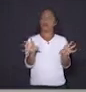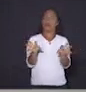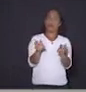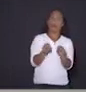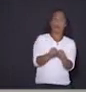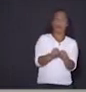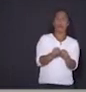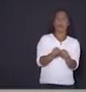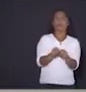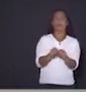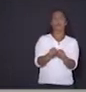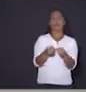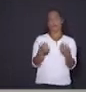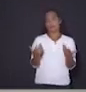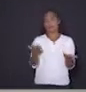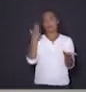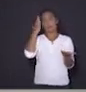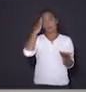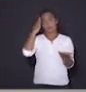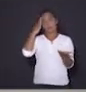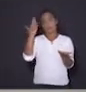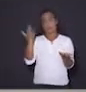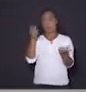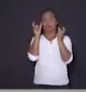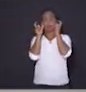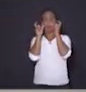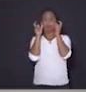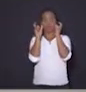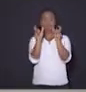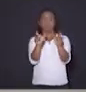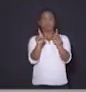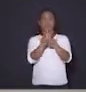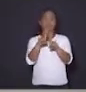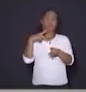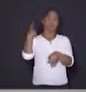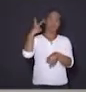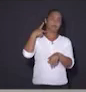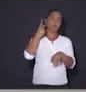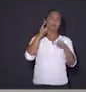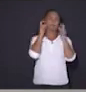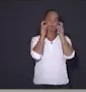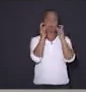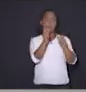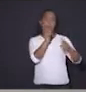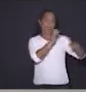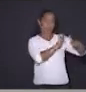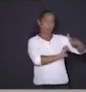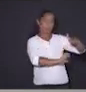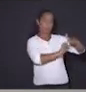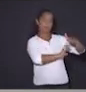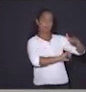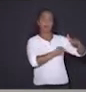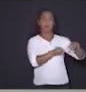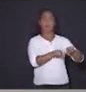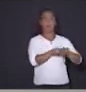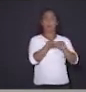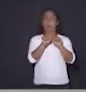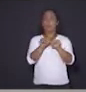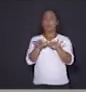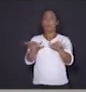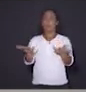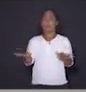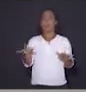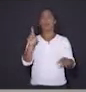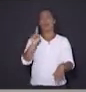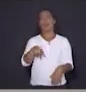seus algoritmos não é à toa é a partir dos interesses comerciais e por cinco dessas plataformas que os algoritmos delas operam a distribuir conteúdo